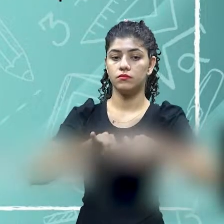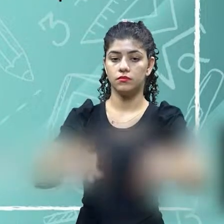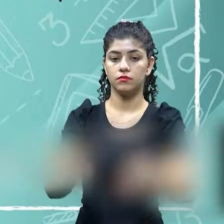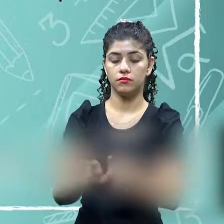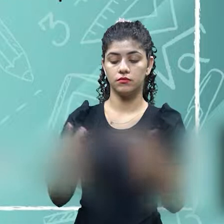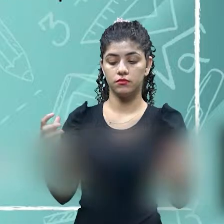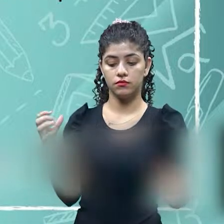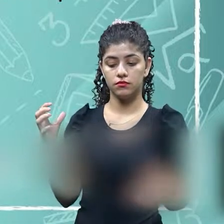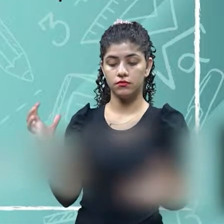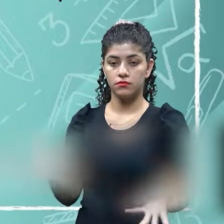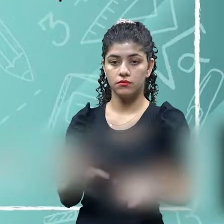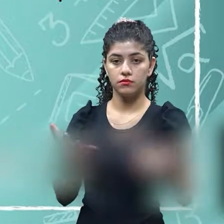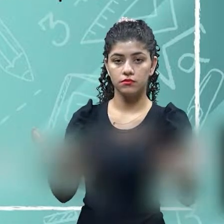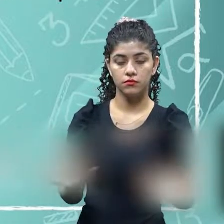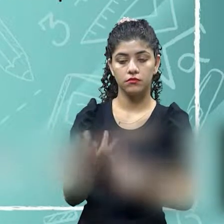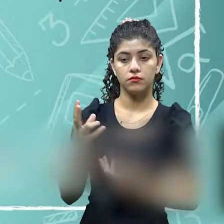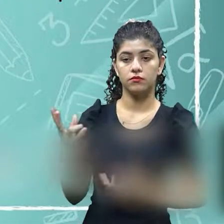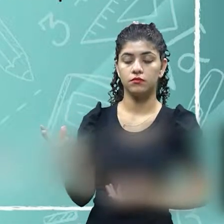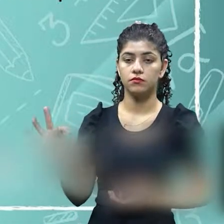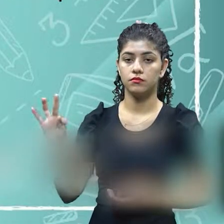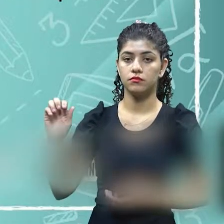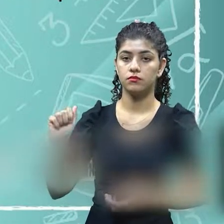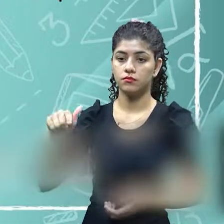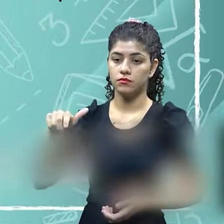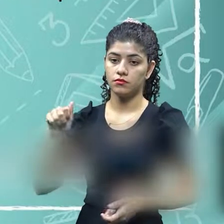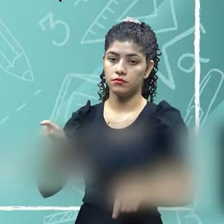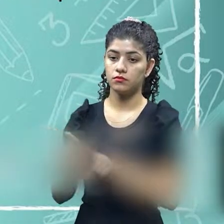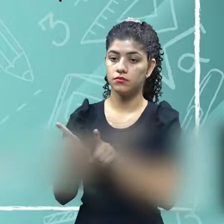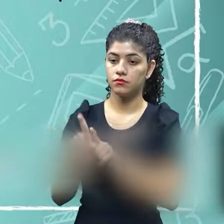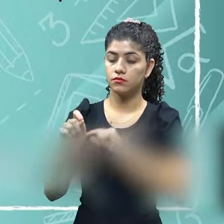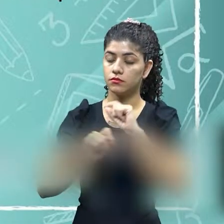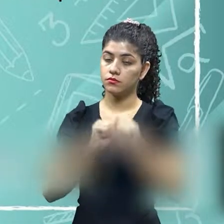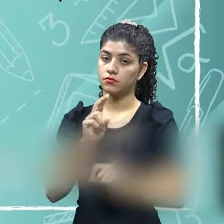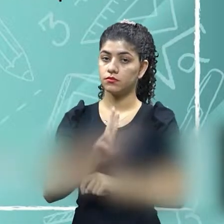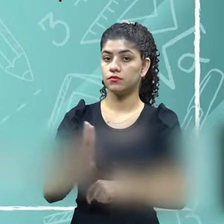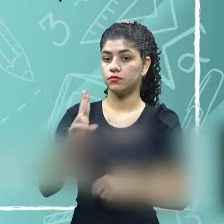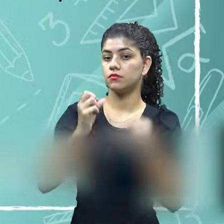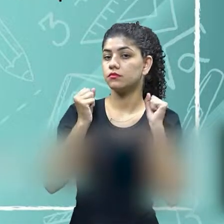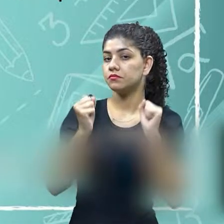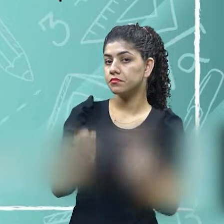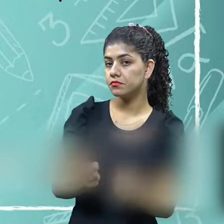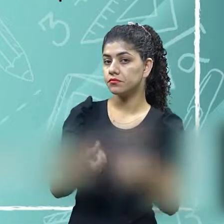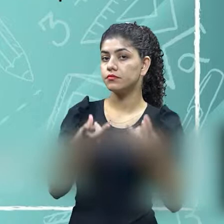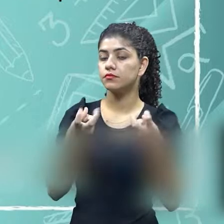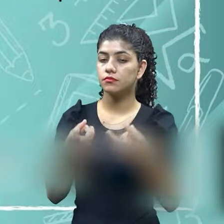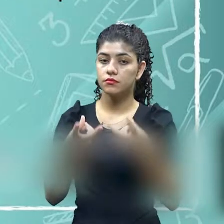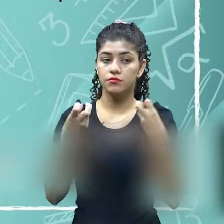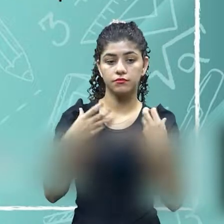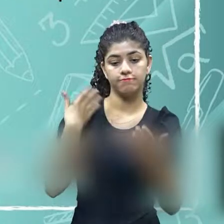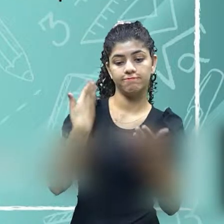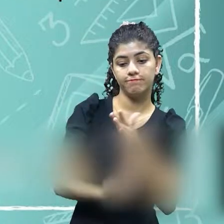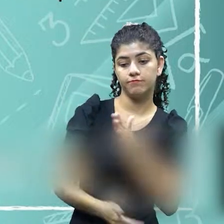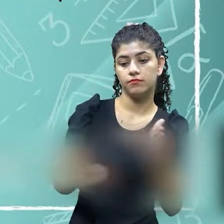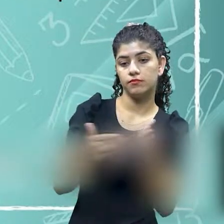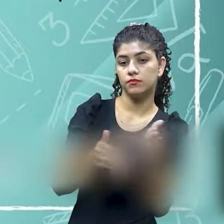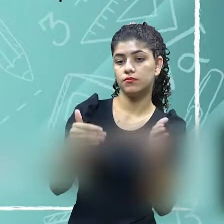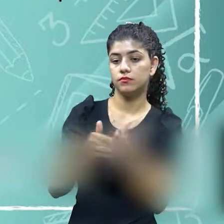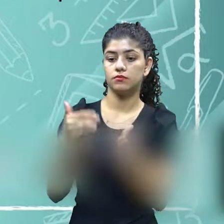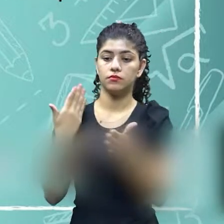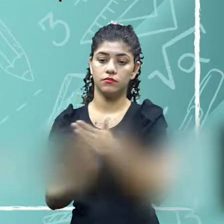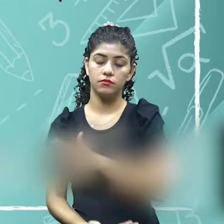do impacto nas taxas de importação em si, o estabelecimento dessa organização pode prever a queda de outras